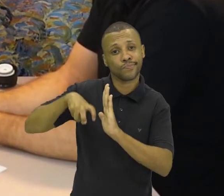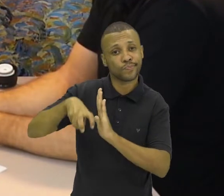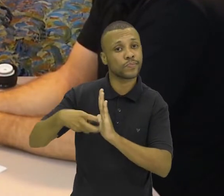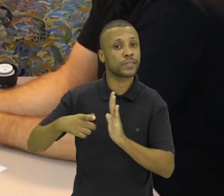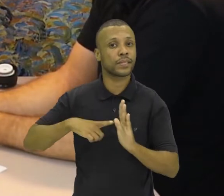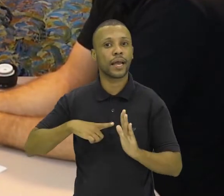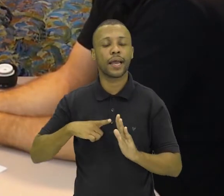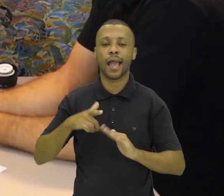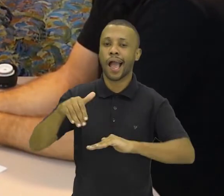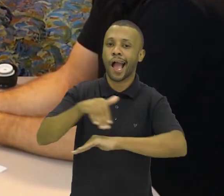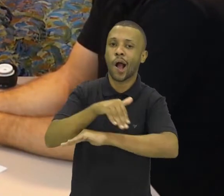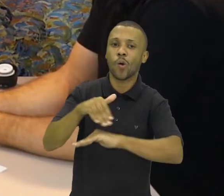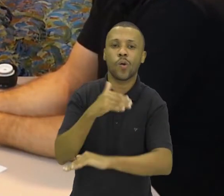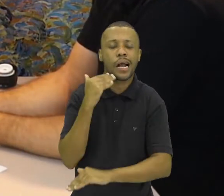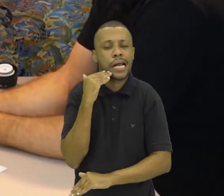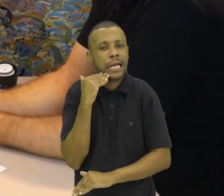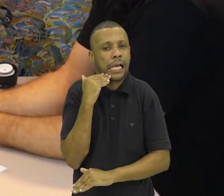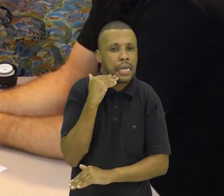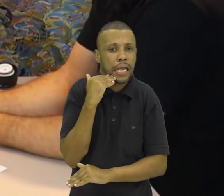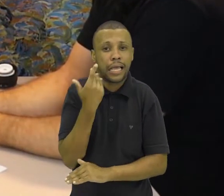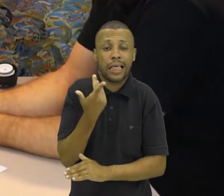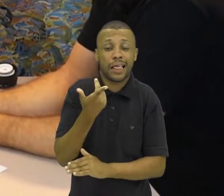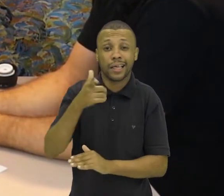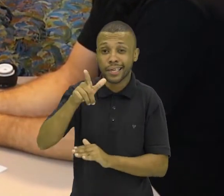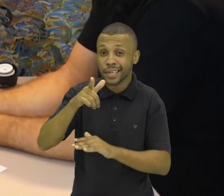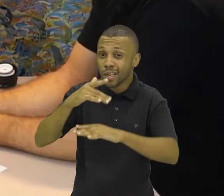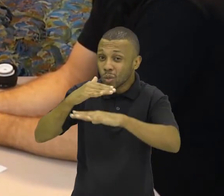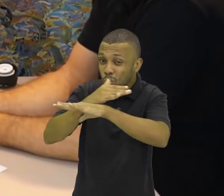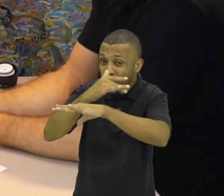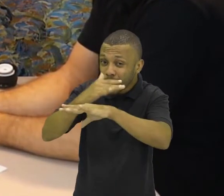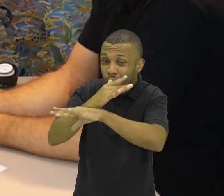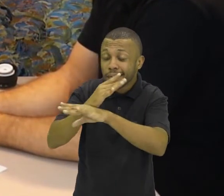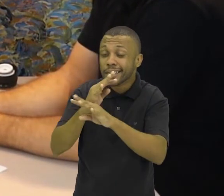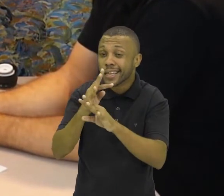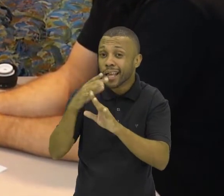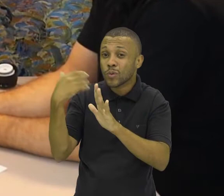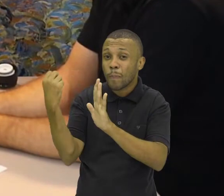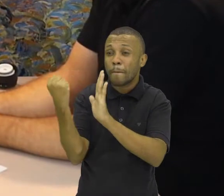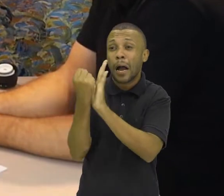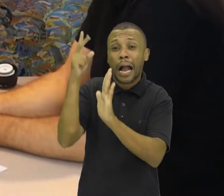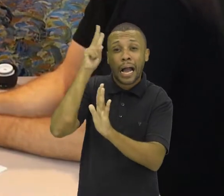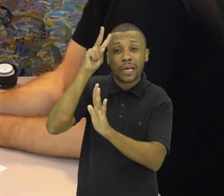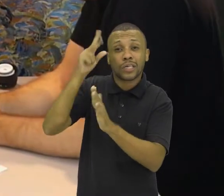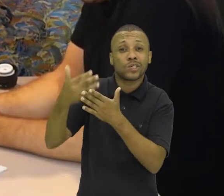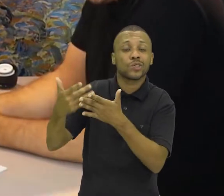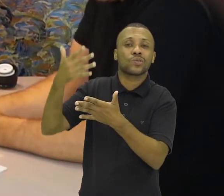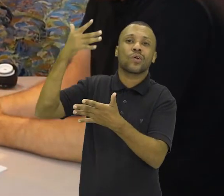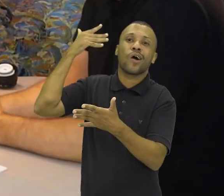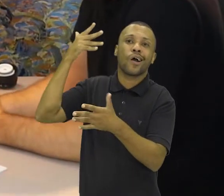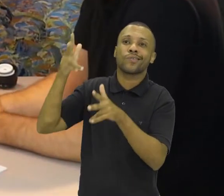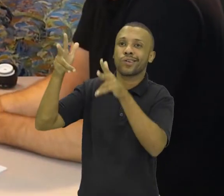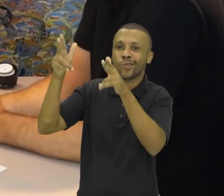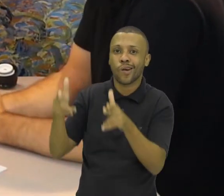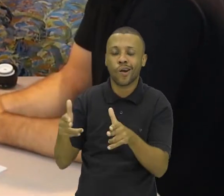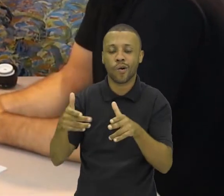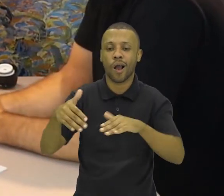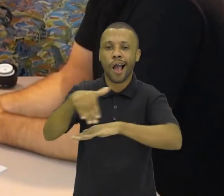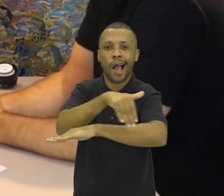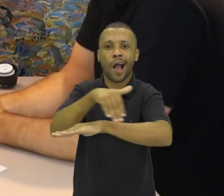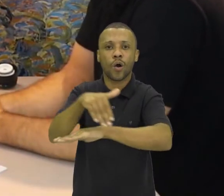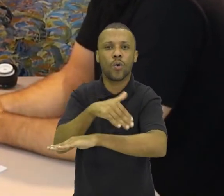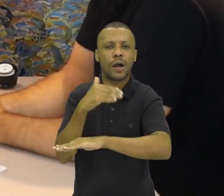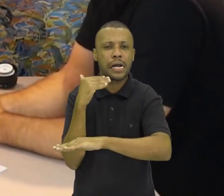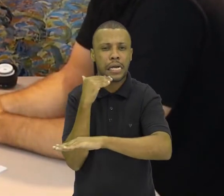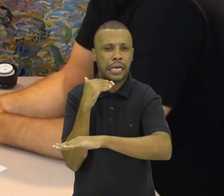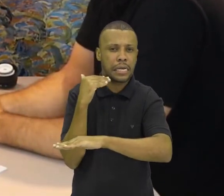tem buraco, bom, tudo ali é histórico, né? Acho que o buraco também é histórico. Tá? A guia